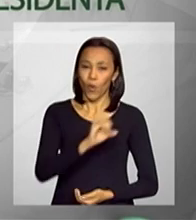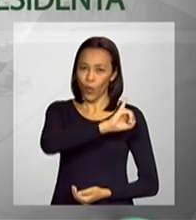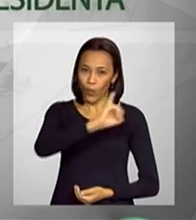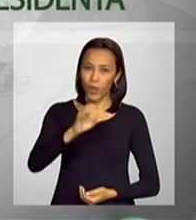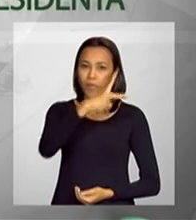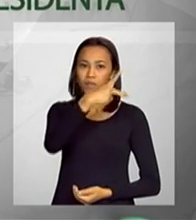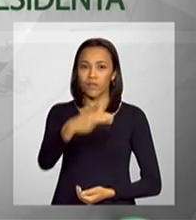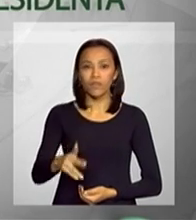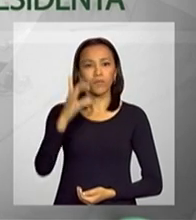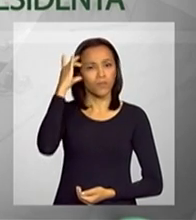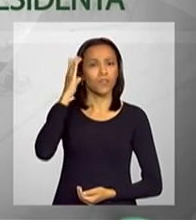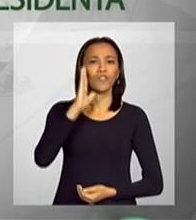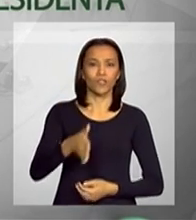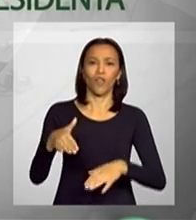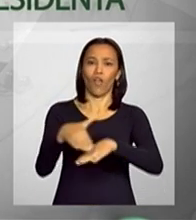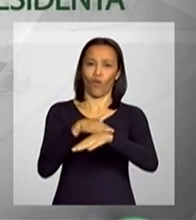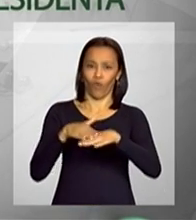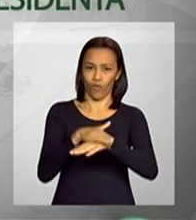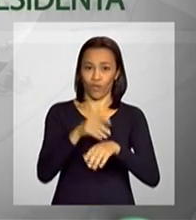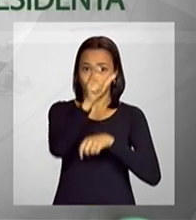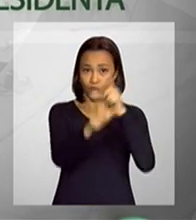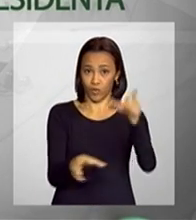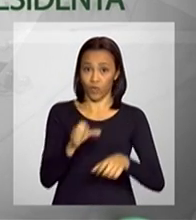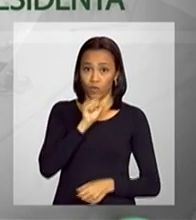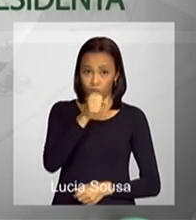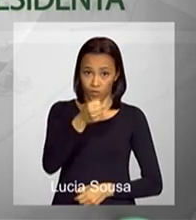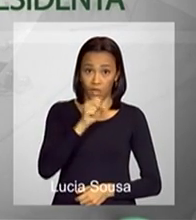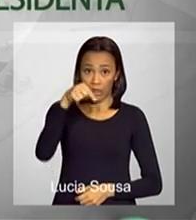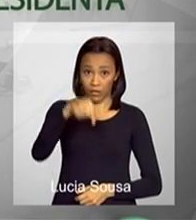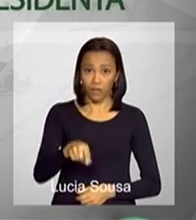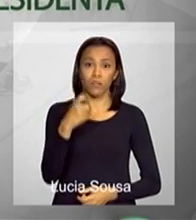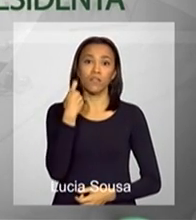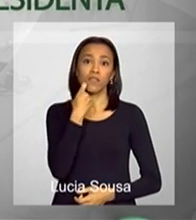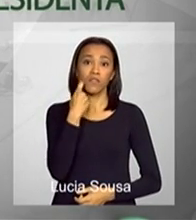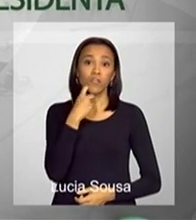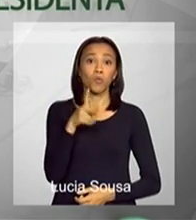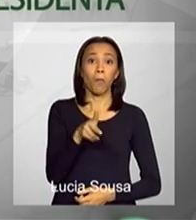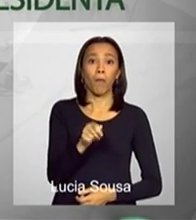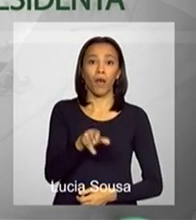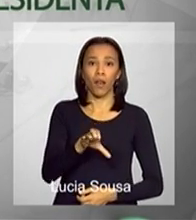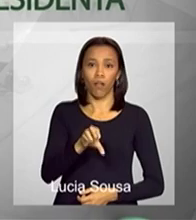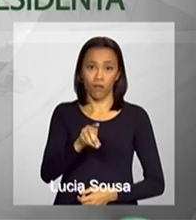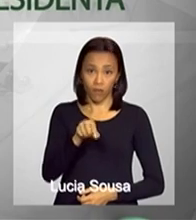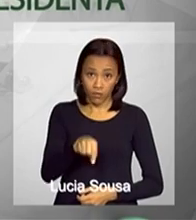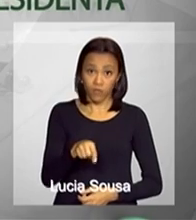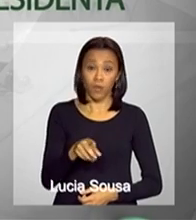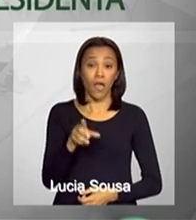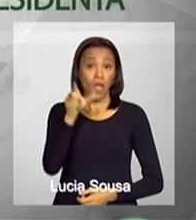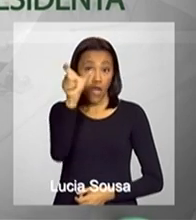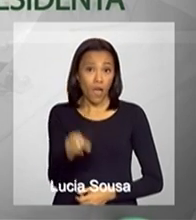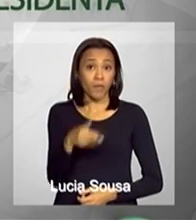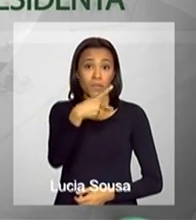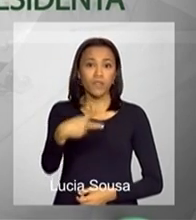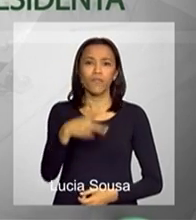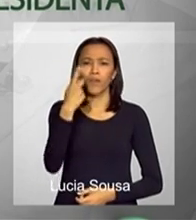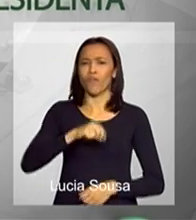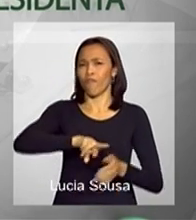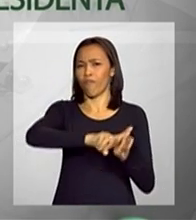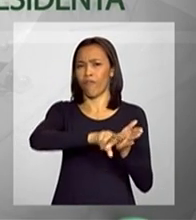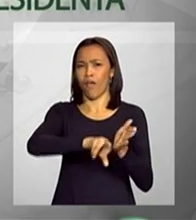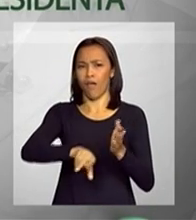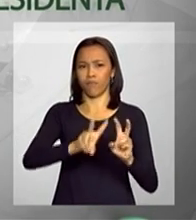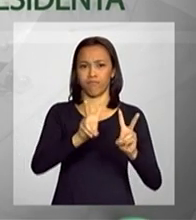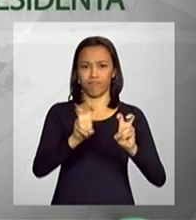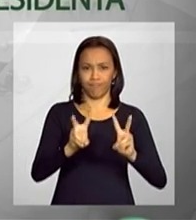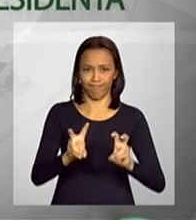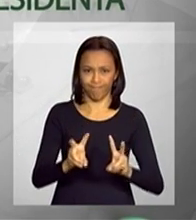Olá, a presidenta Dilma Rousseff conversou com jornalistas nesta sexta-feira no Palácio do Planalto. Ela falou sobre vários